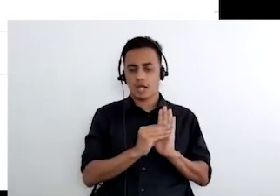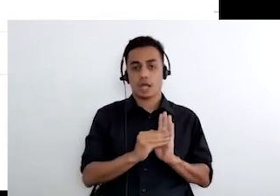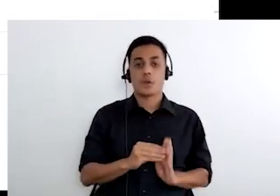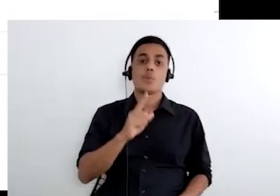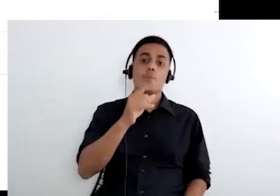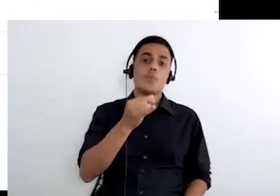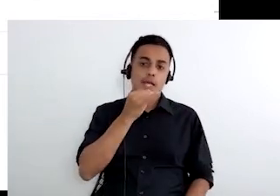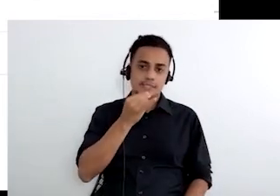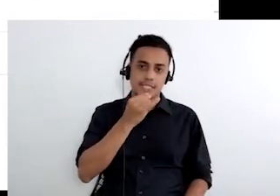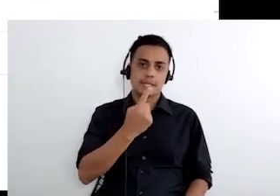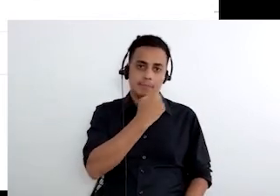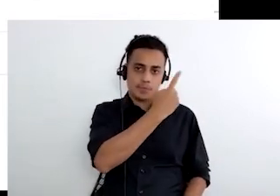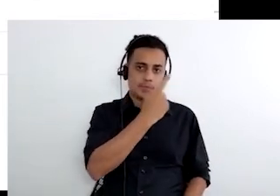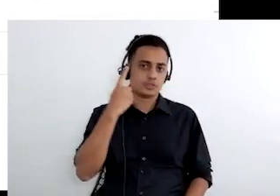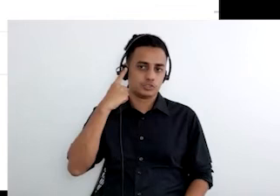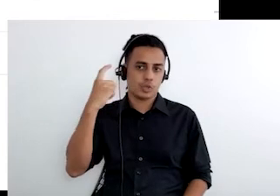de Sol.